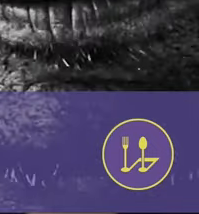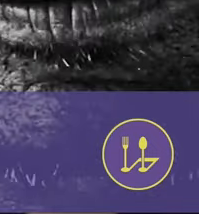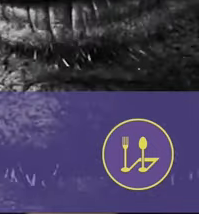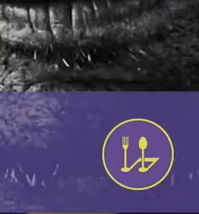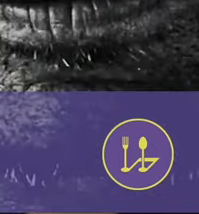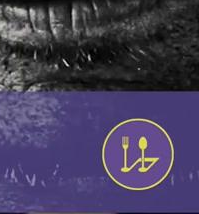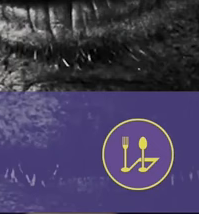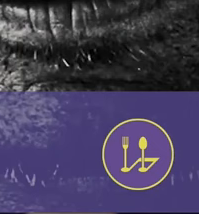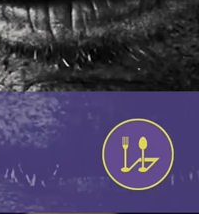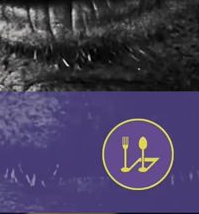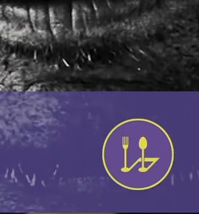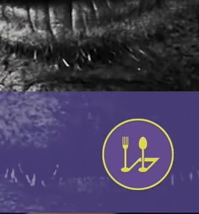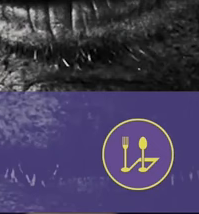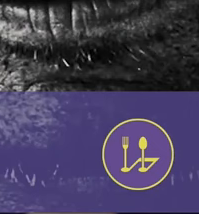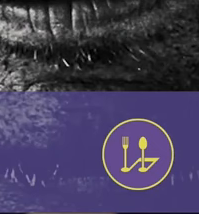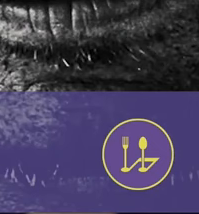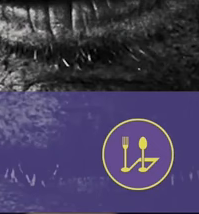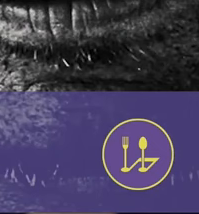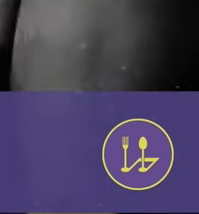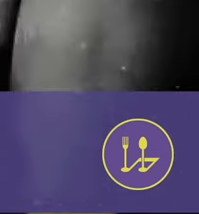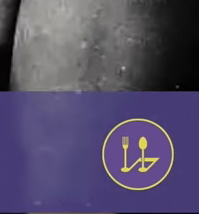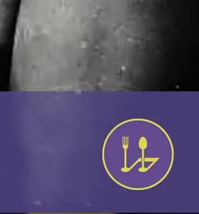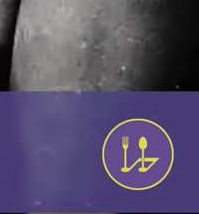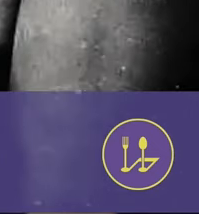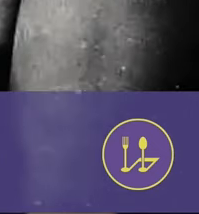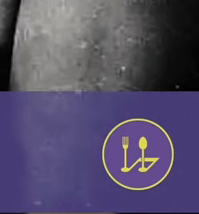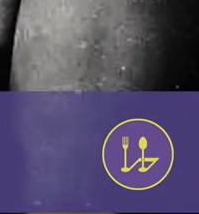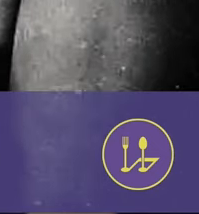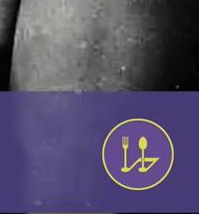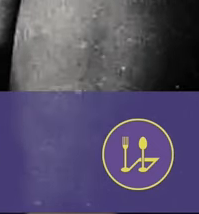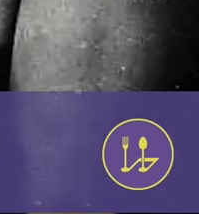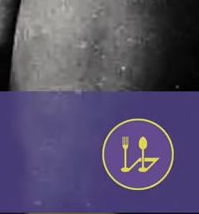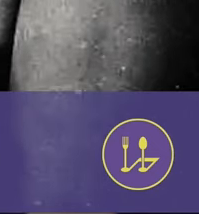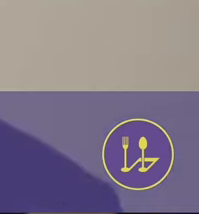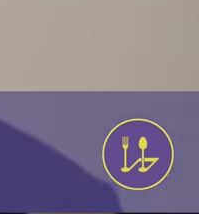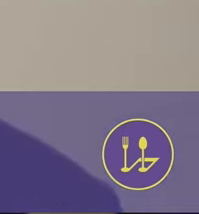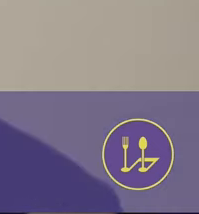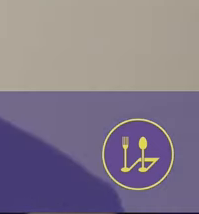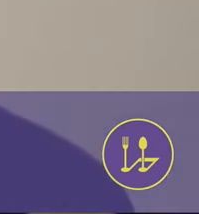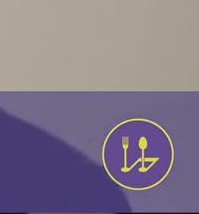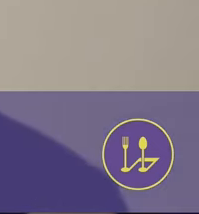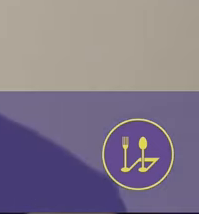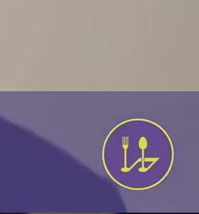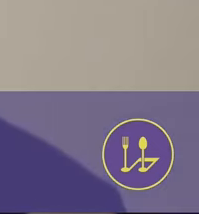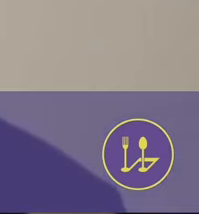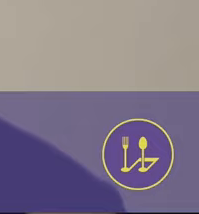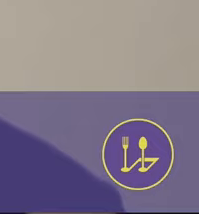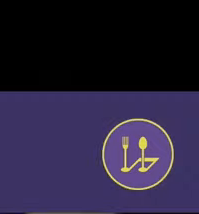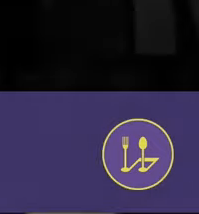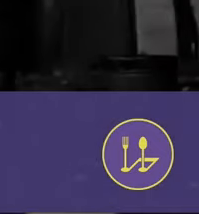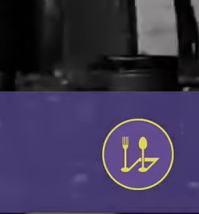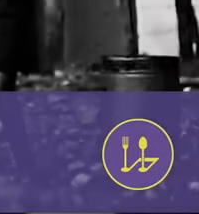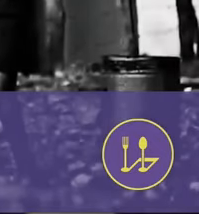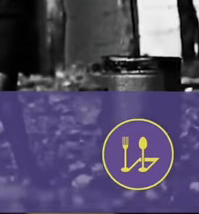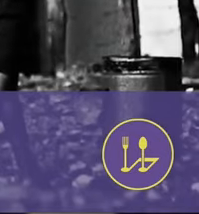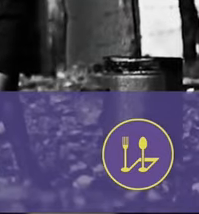Consegue trabalhar com fome? Consegue ter ideias com fome? Consegue cantar com fome?